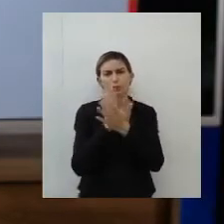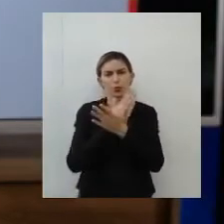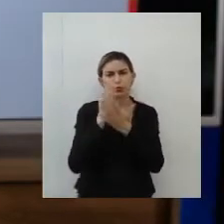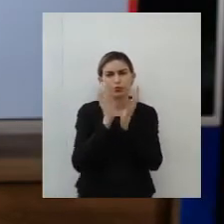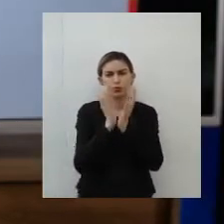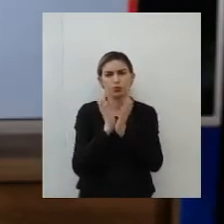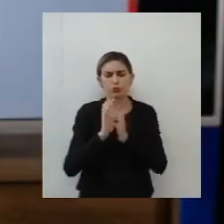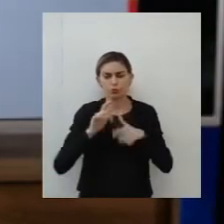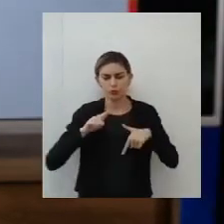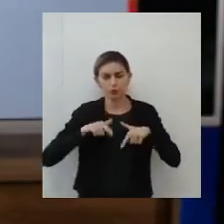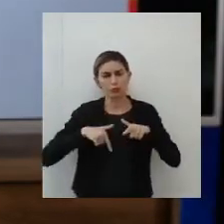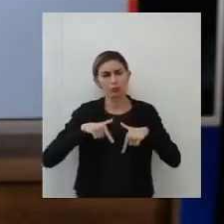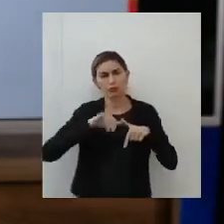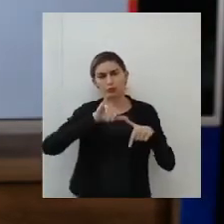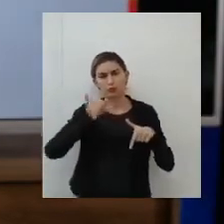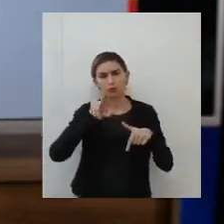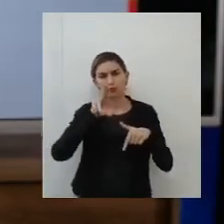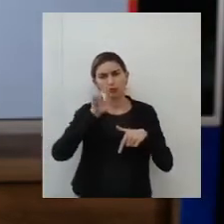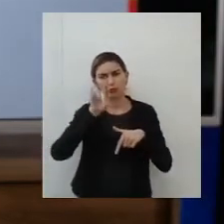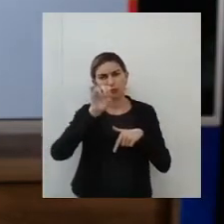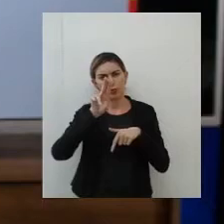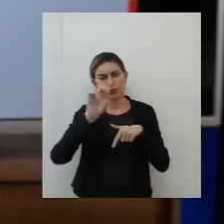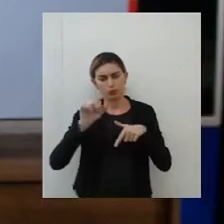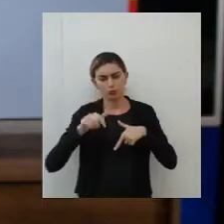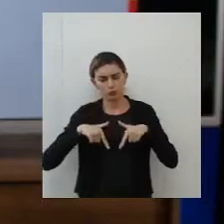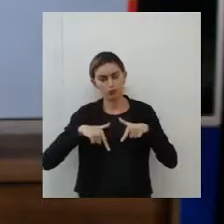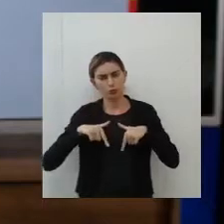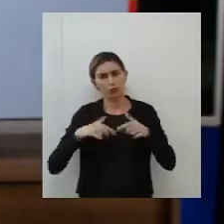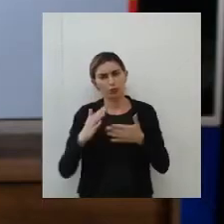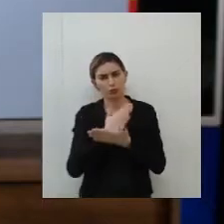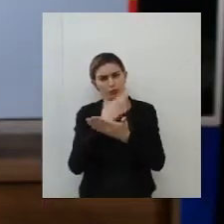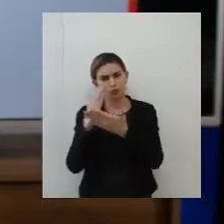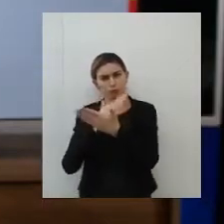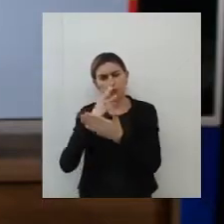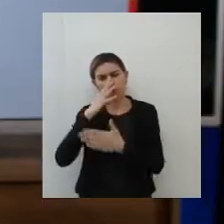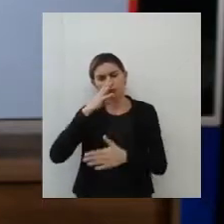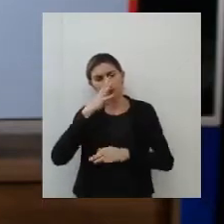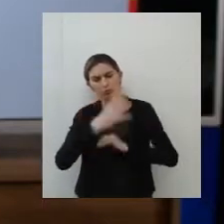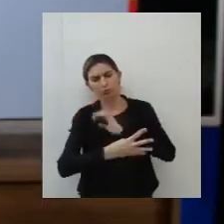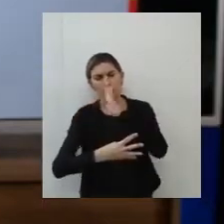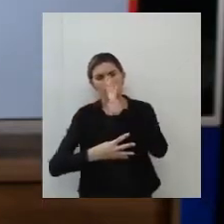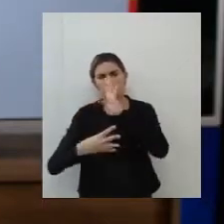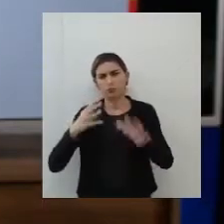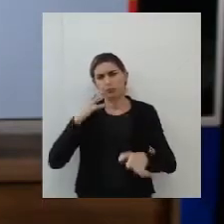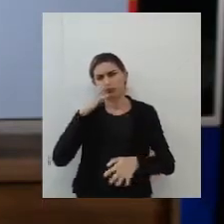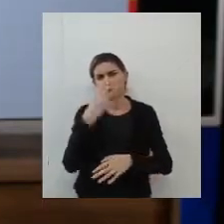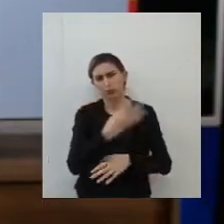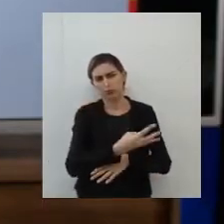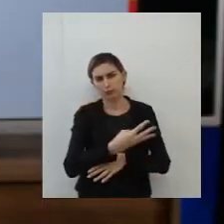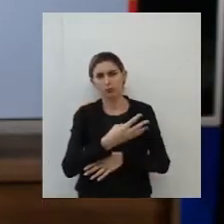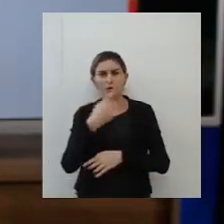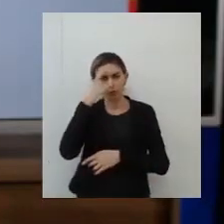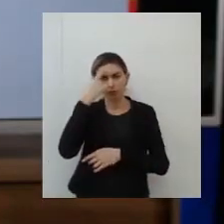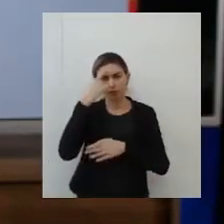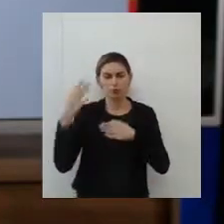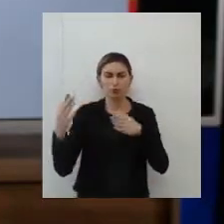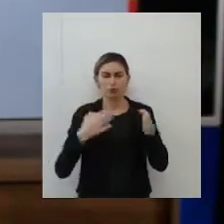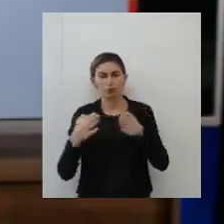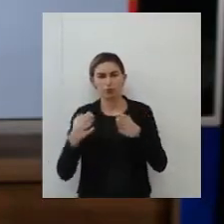dos judeus. Alguns chegaram a culpar os judeus por terem, segundo a lógica da